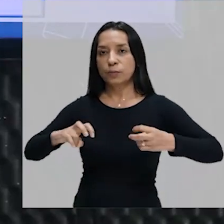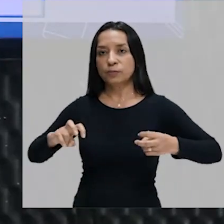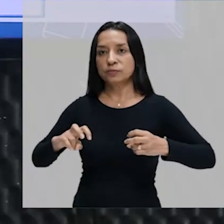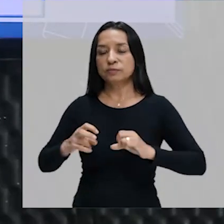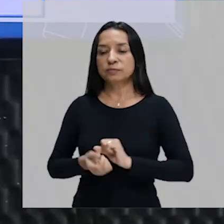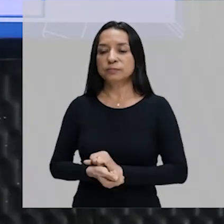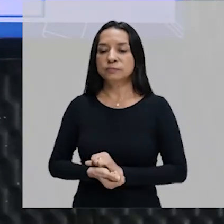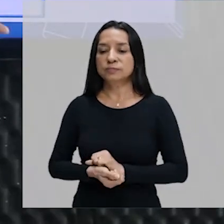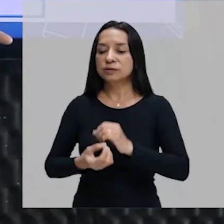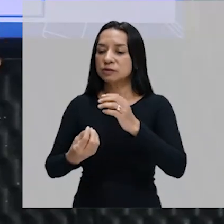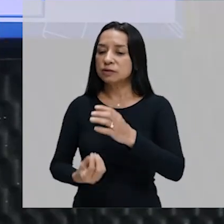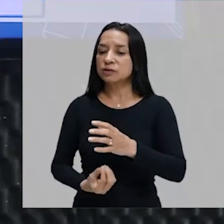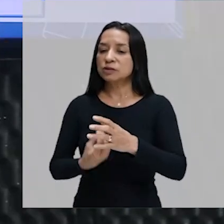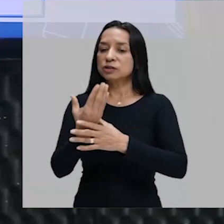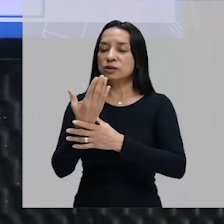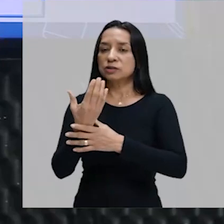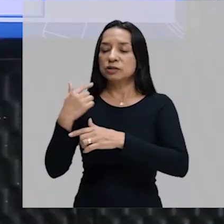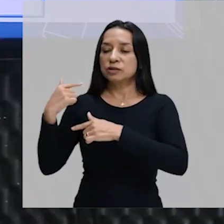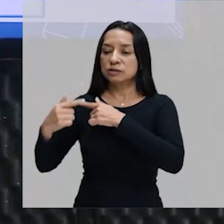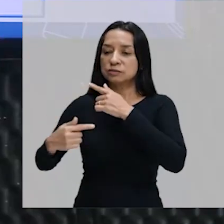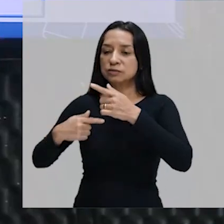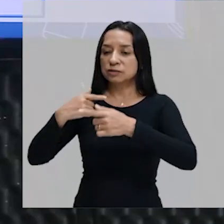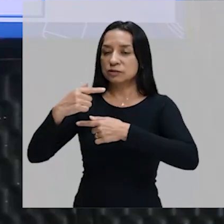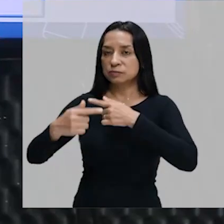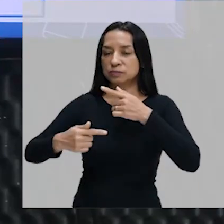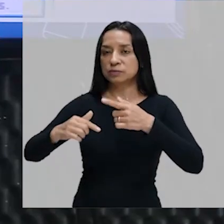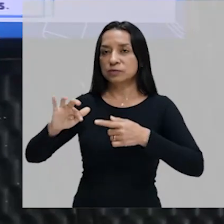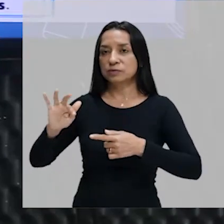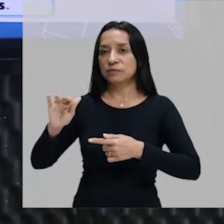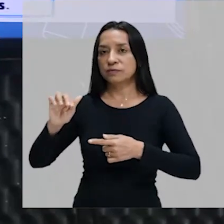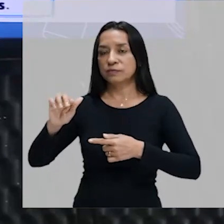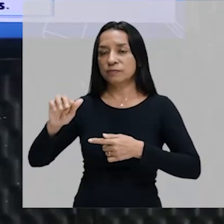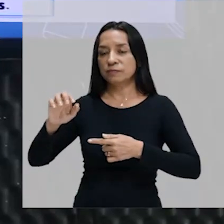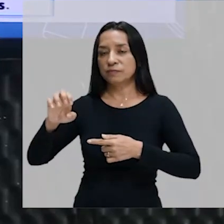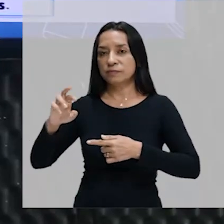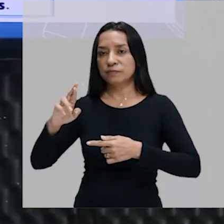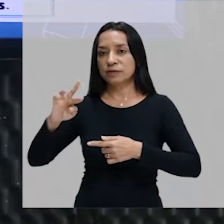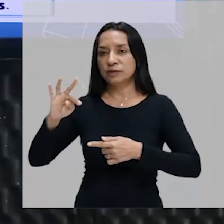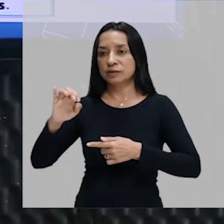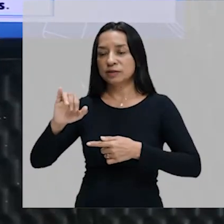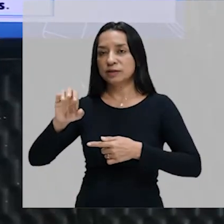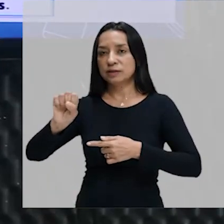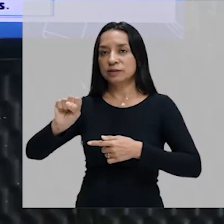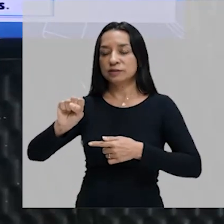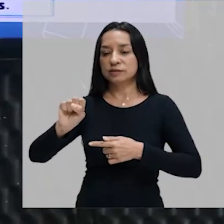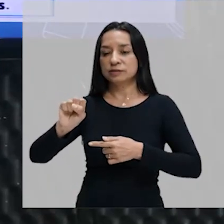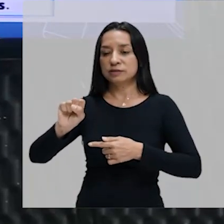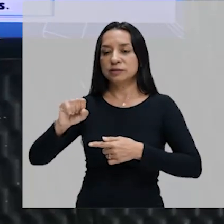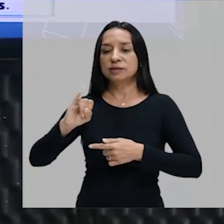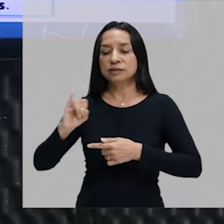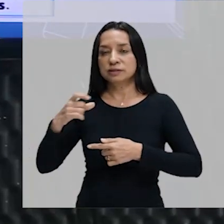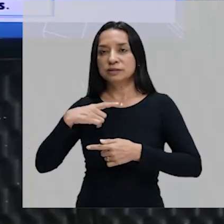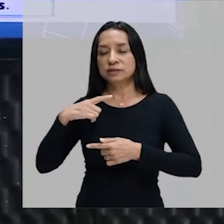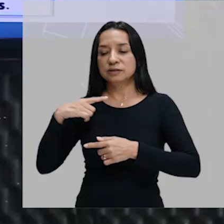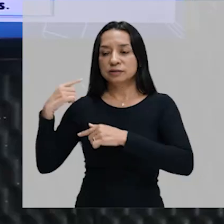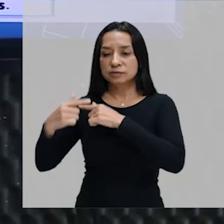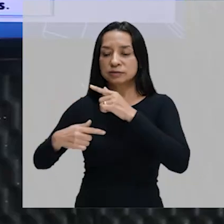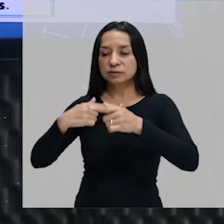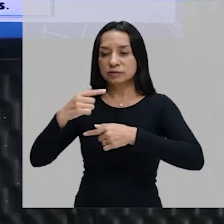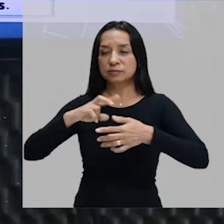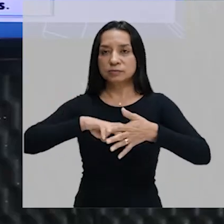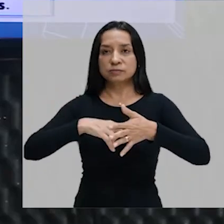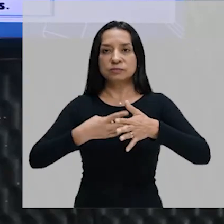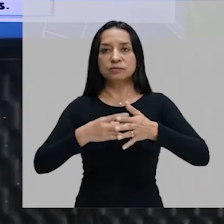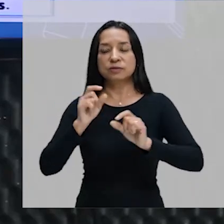e gerarem descendentes férteis, né? Se gerar descendência, isso significa